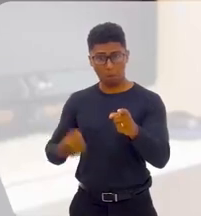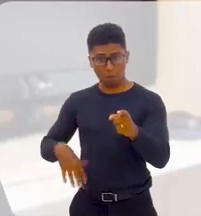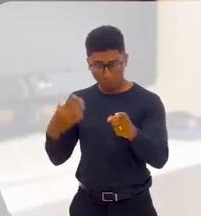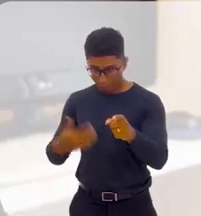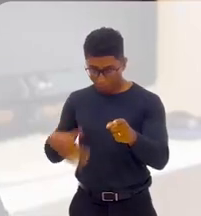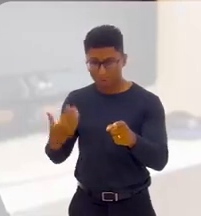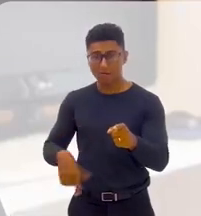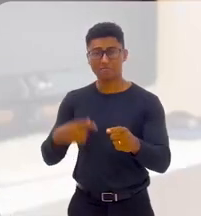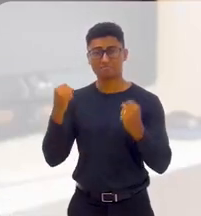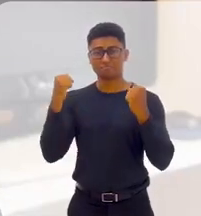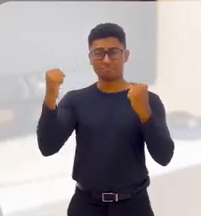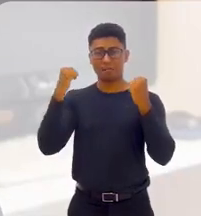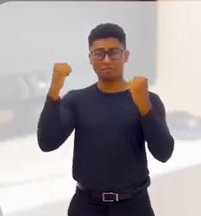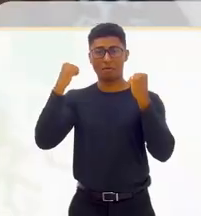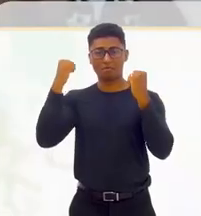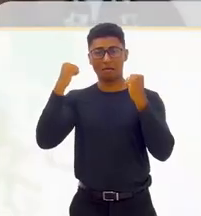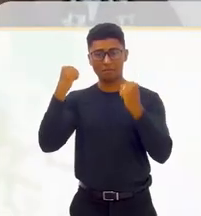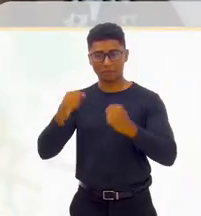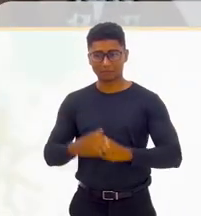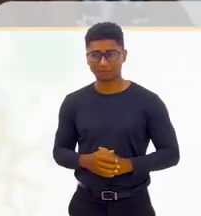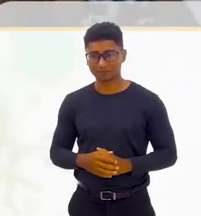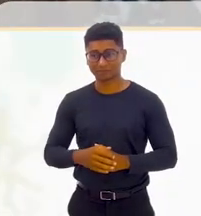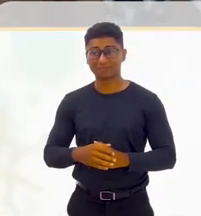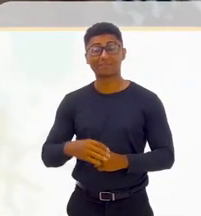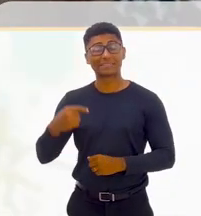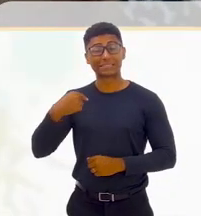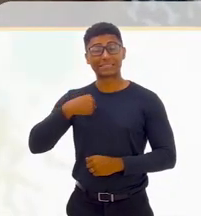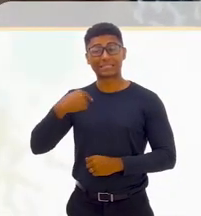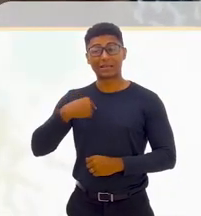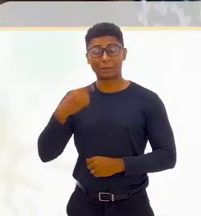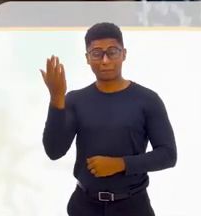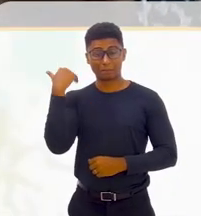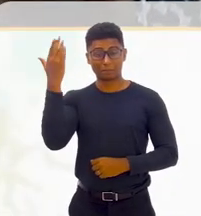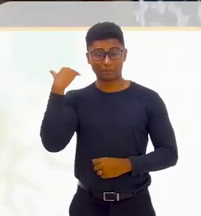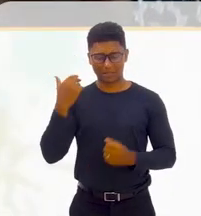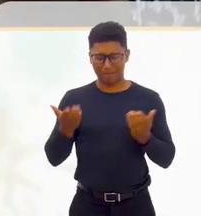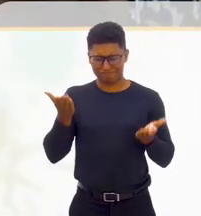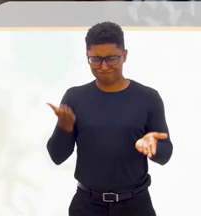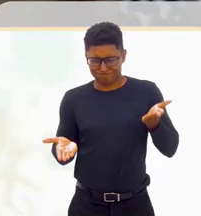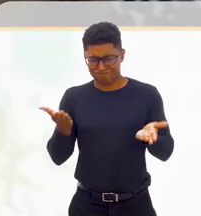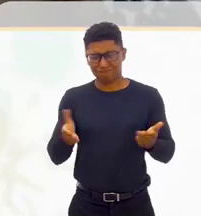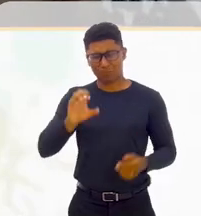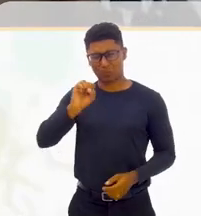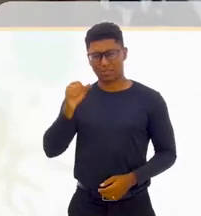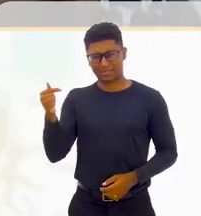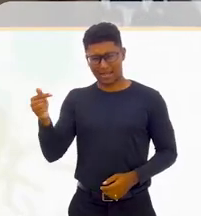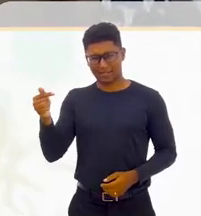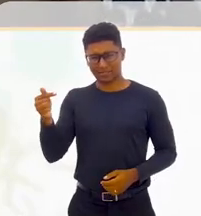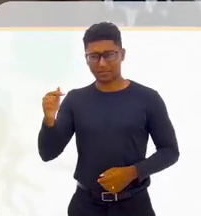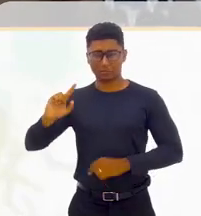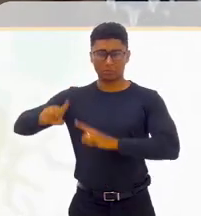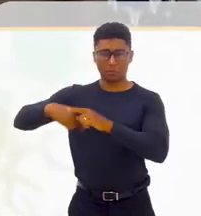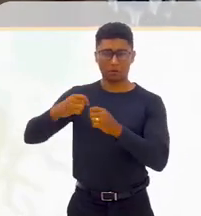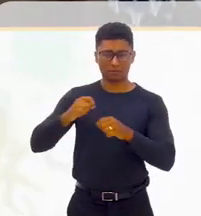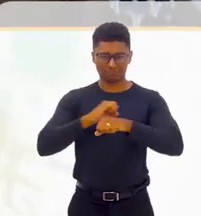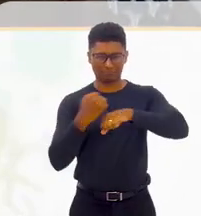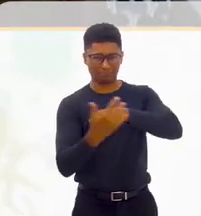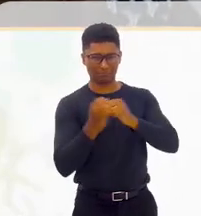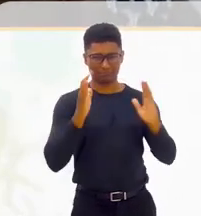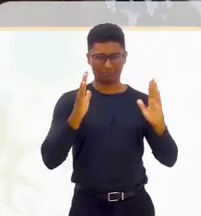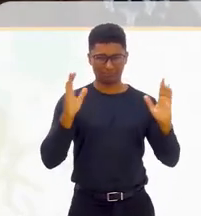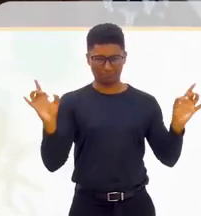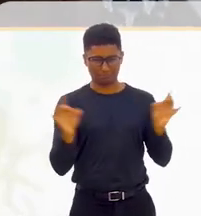você é você mesmo, né? Que poder. Eu tinha 87 quilos quando eu entrei na pandemia, saí com 71.